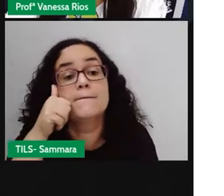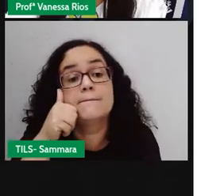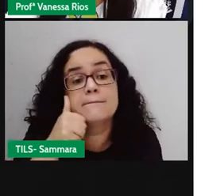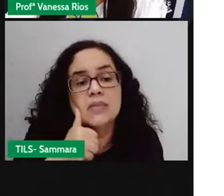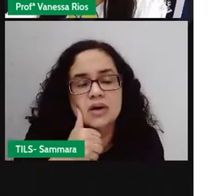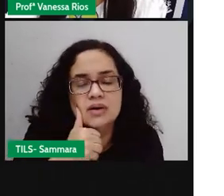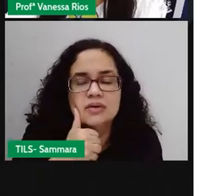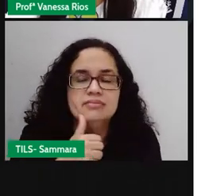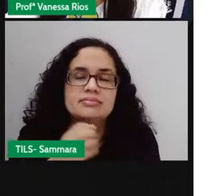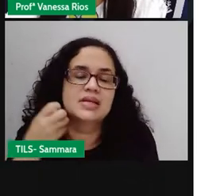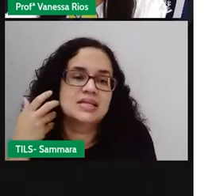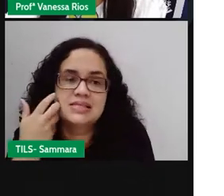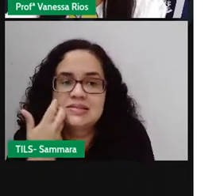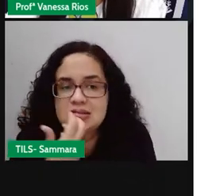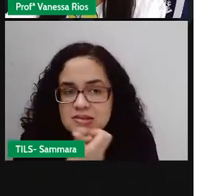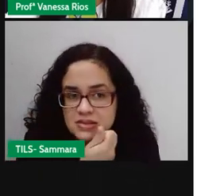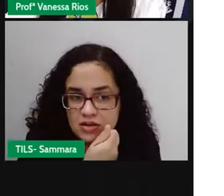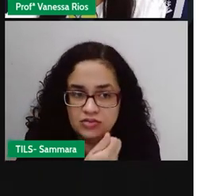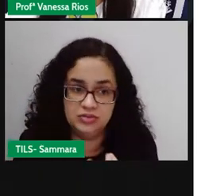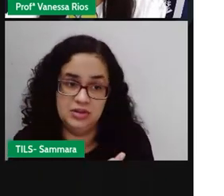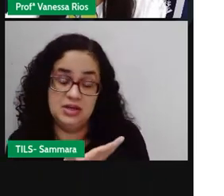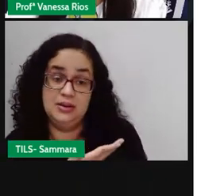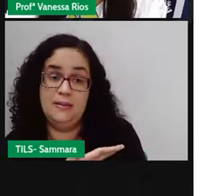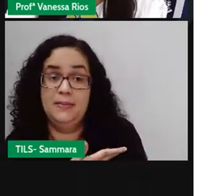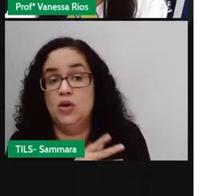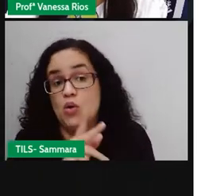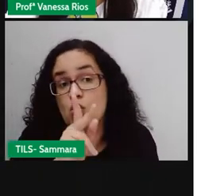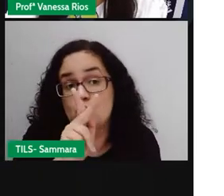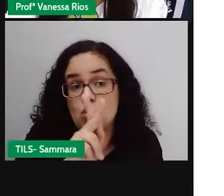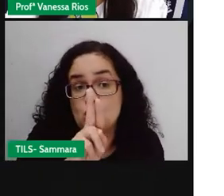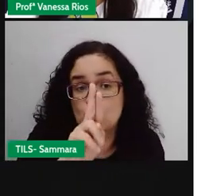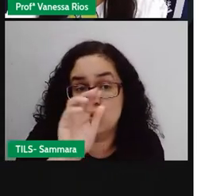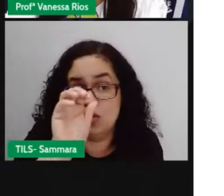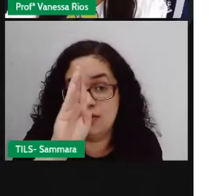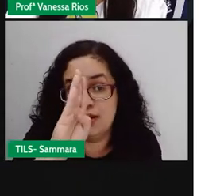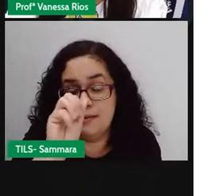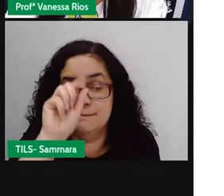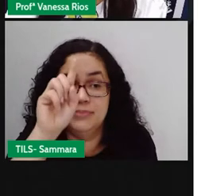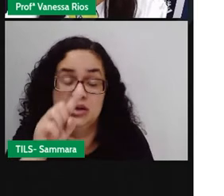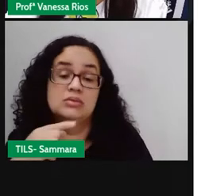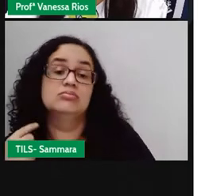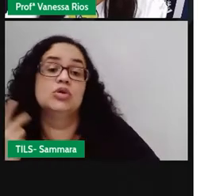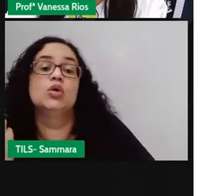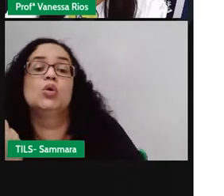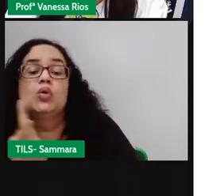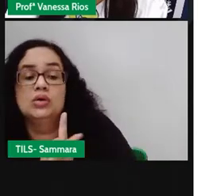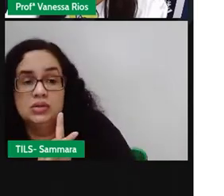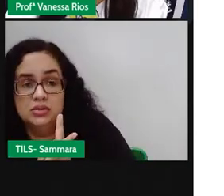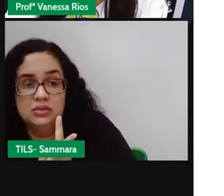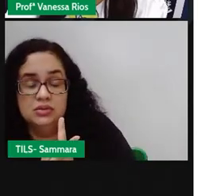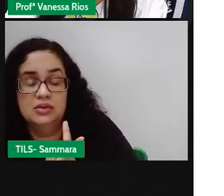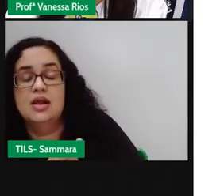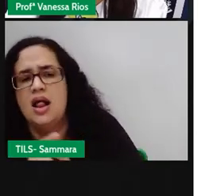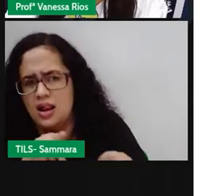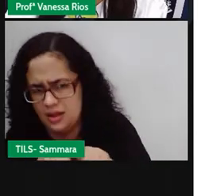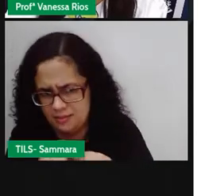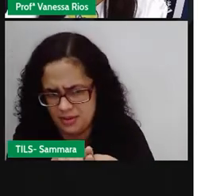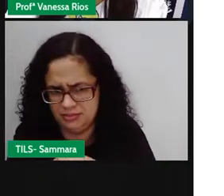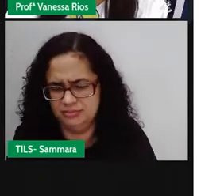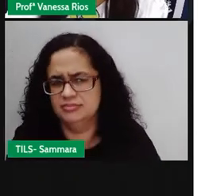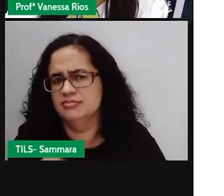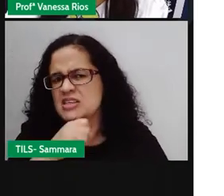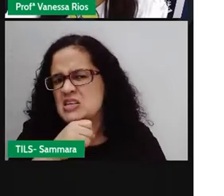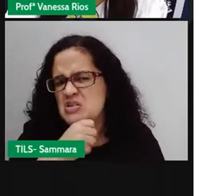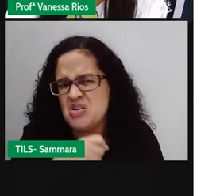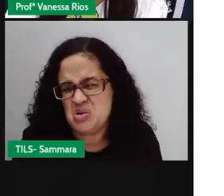chegou sã e salva pelo seu amigo Cubá, contando tudo o que tinha acontecido. A irmã mais velha, que